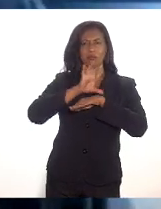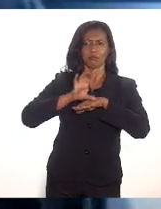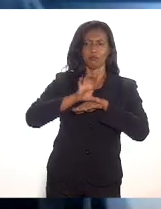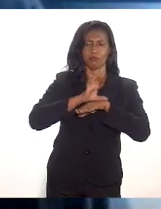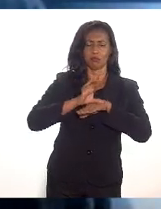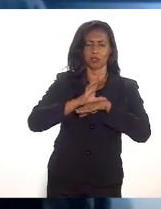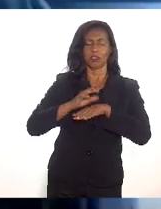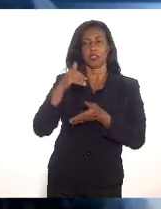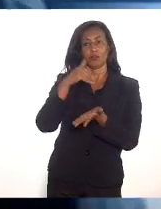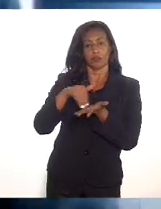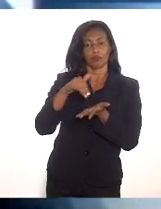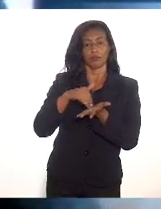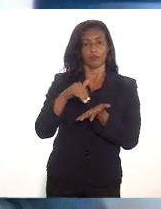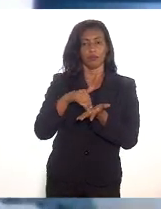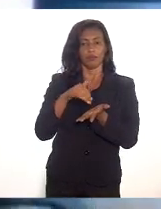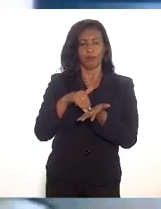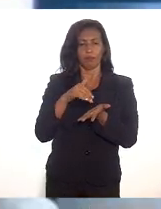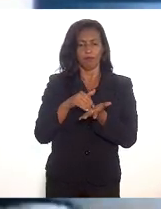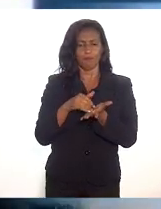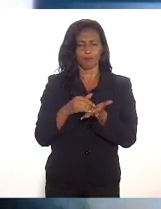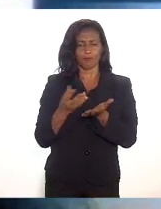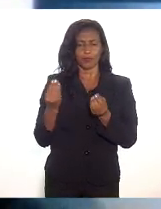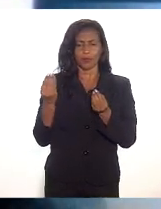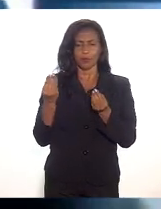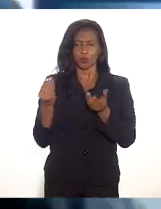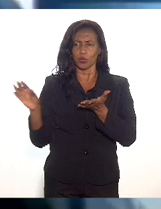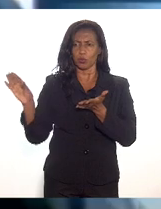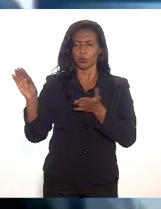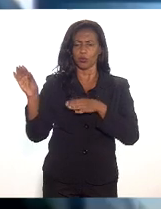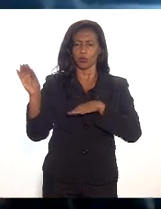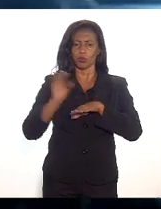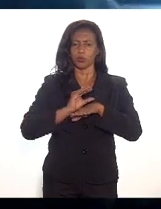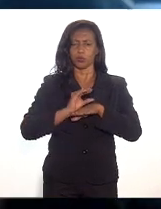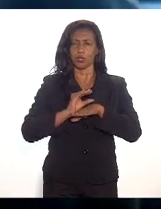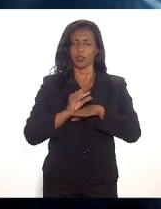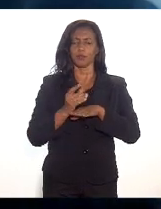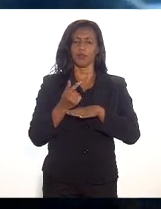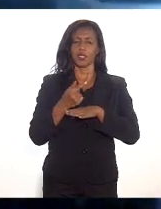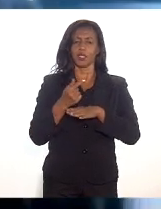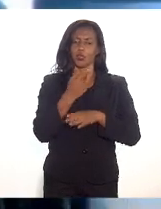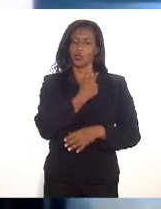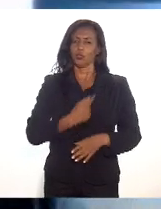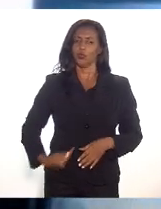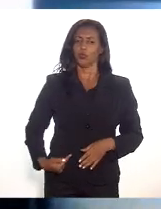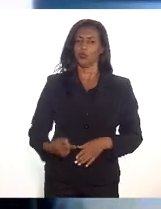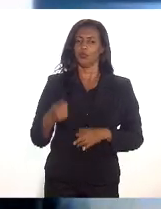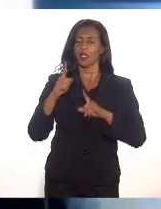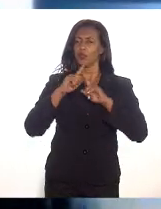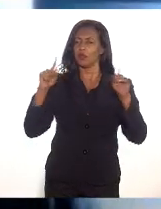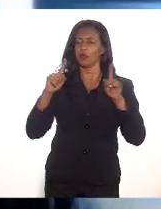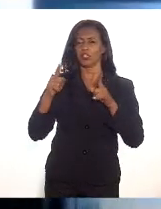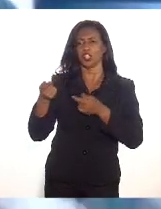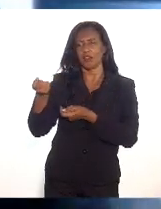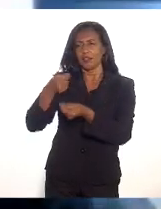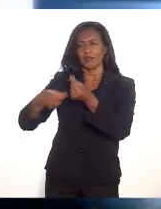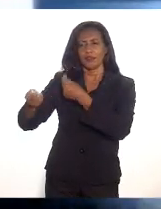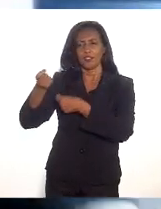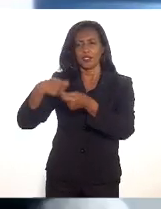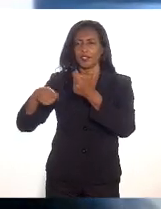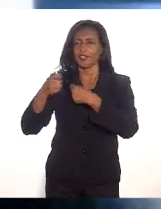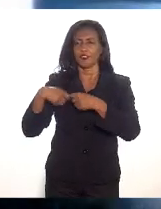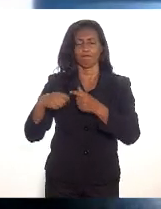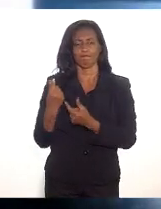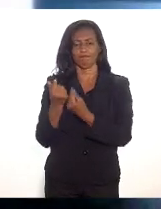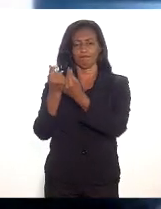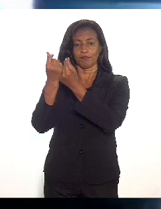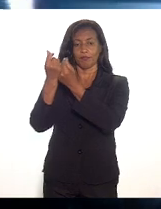fui secretário, coloquei muito recurso aí e o governo não deixava a SEDAI investir nesses pontos. Por isso, a